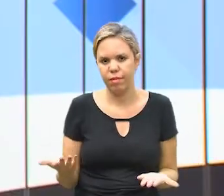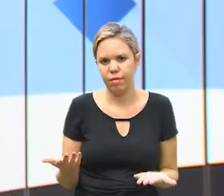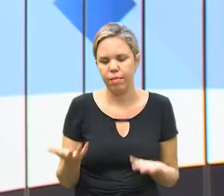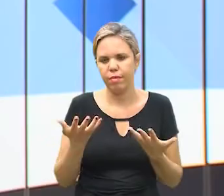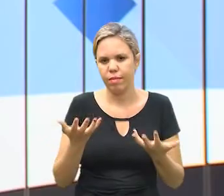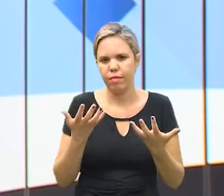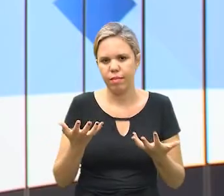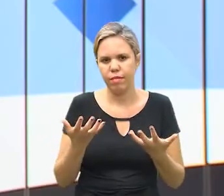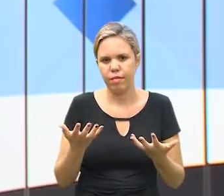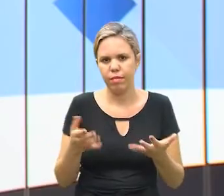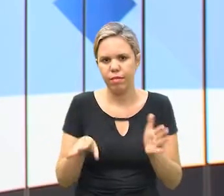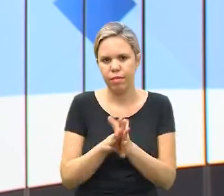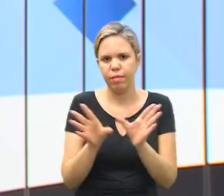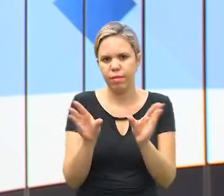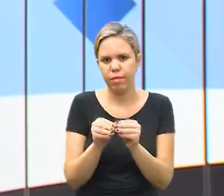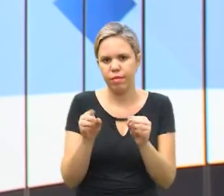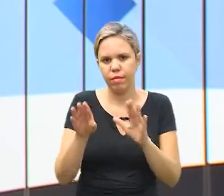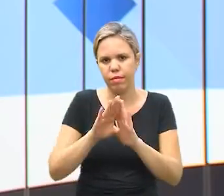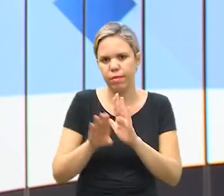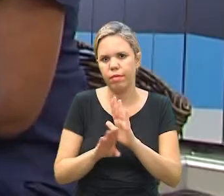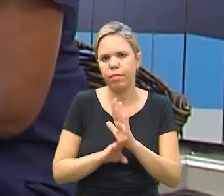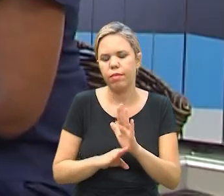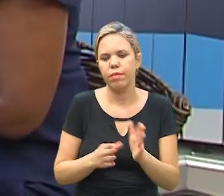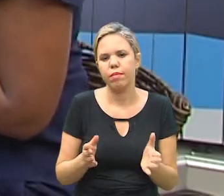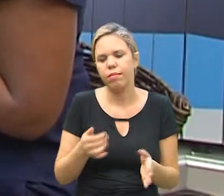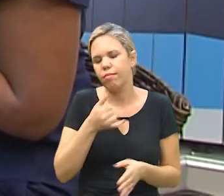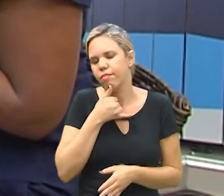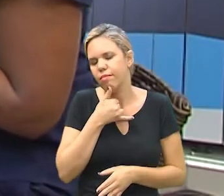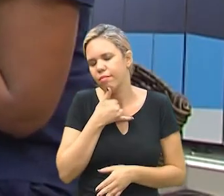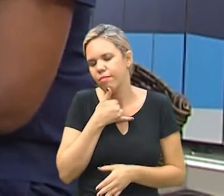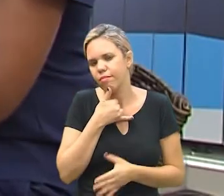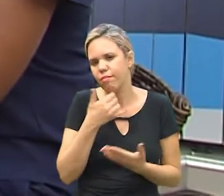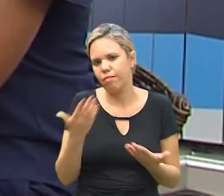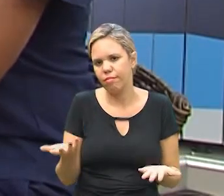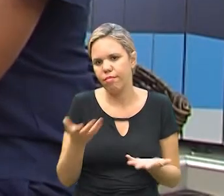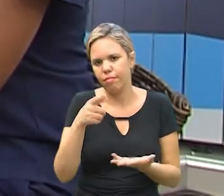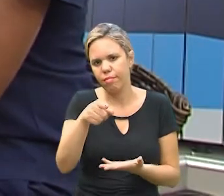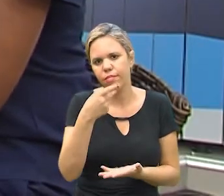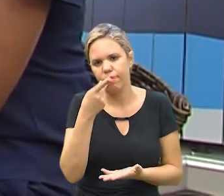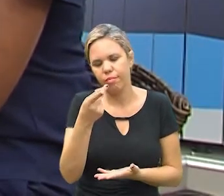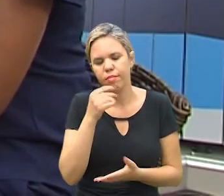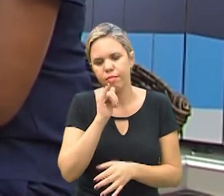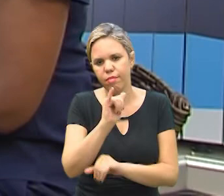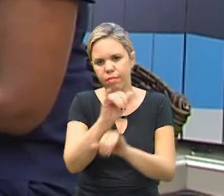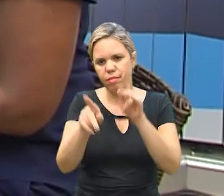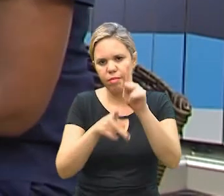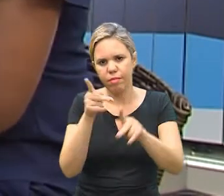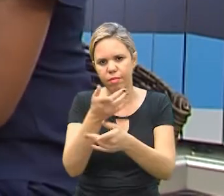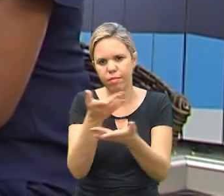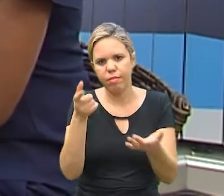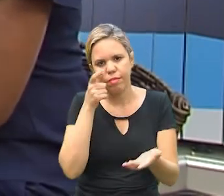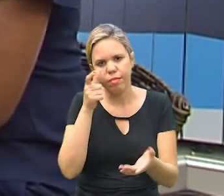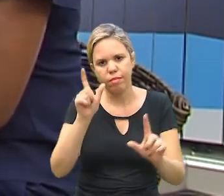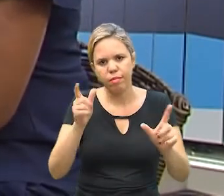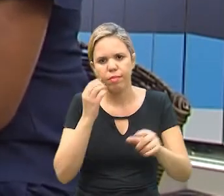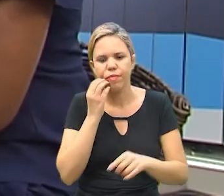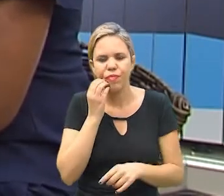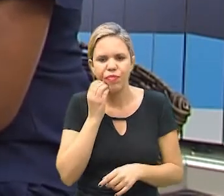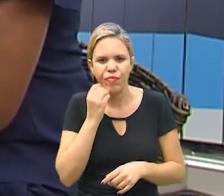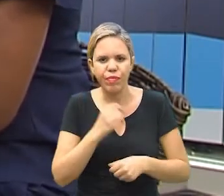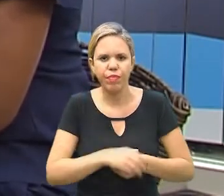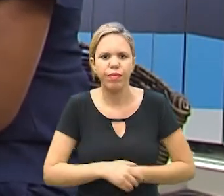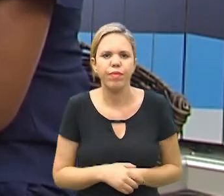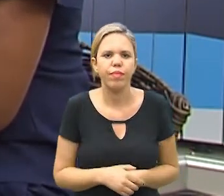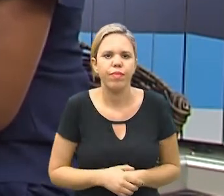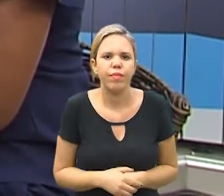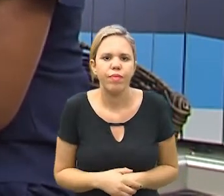eu quero até a gente estar tá chegando ao finzinho do nosso programa, infelizmente. Então, eu quero que você deixe o seu recado aí para quem está nos assistindo.